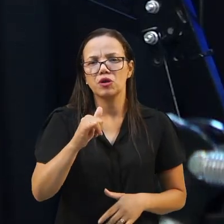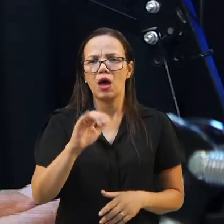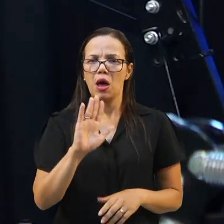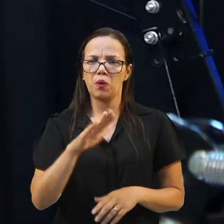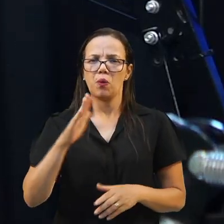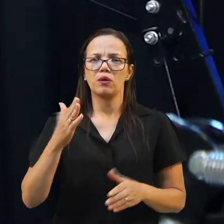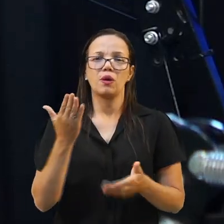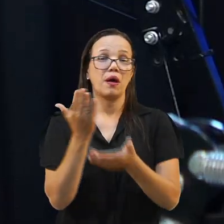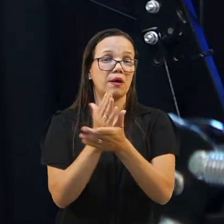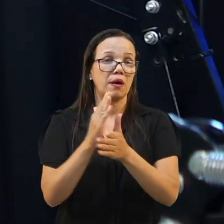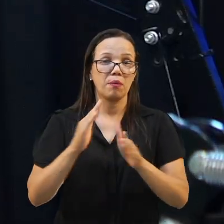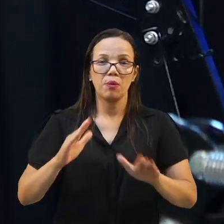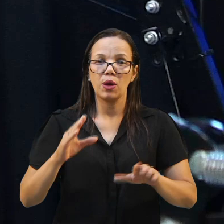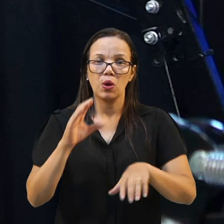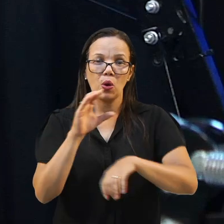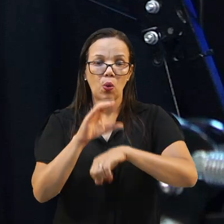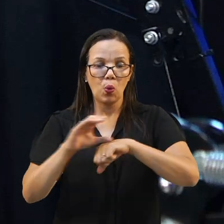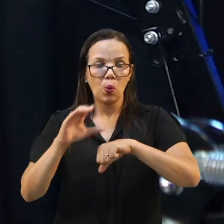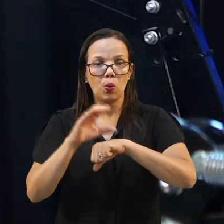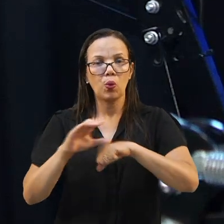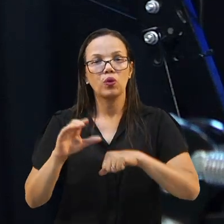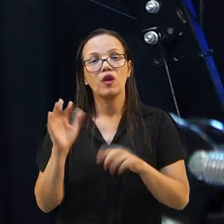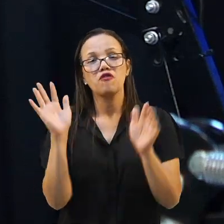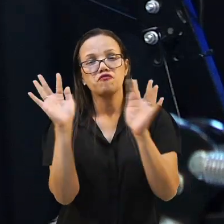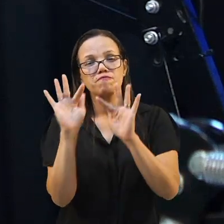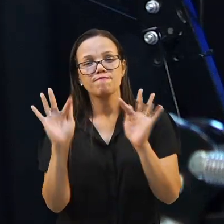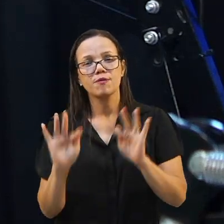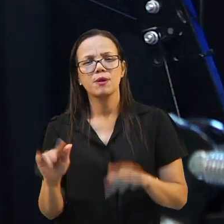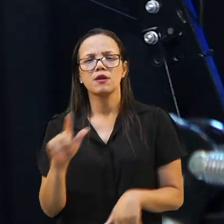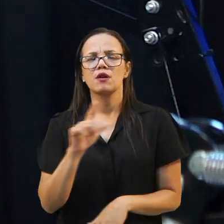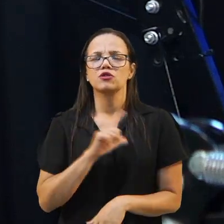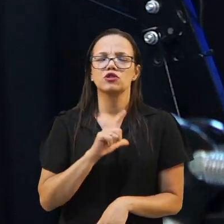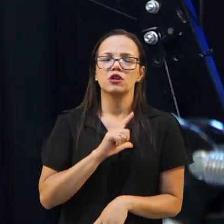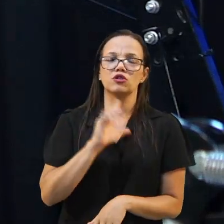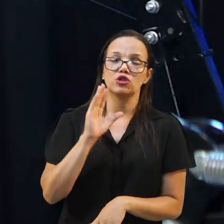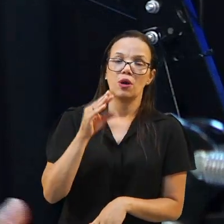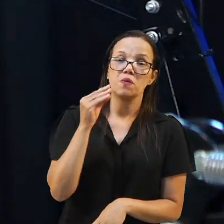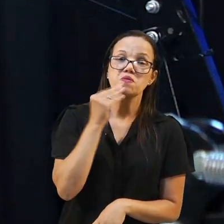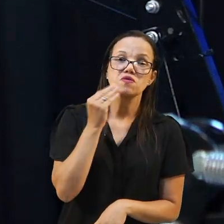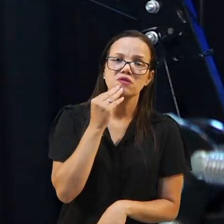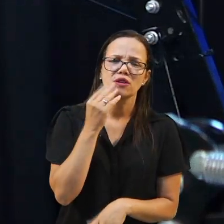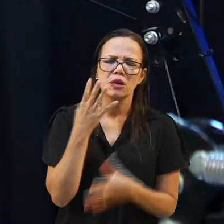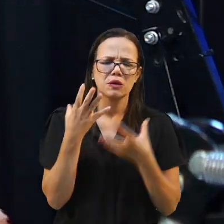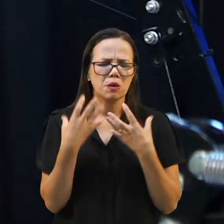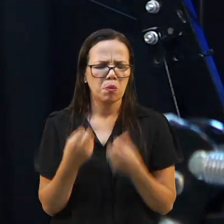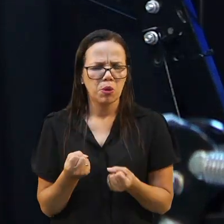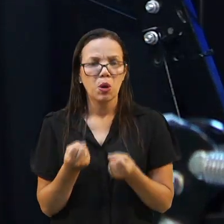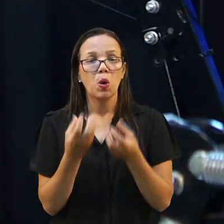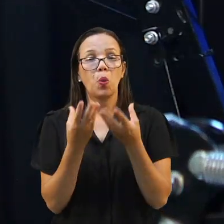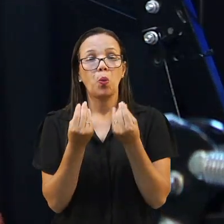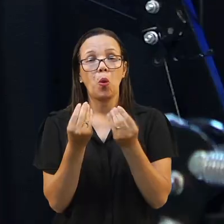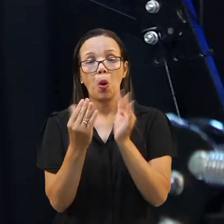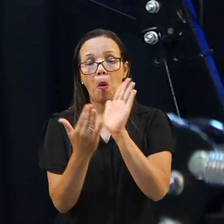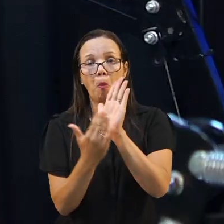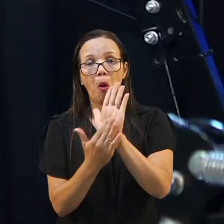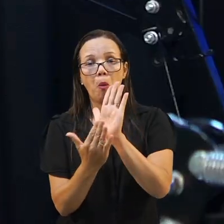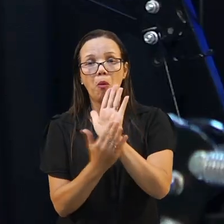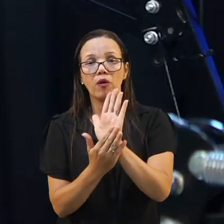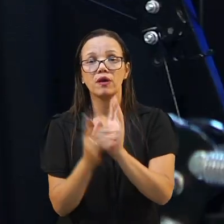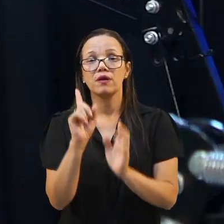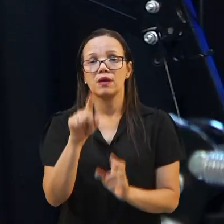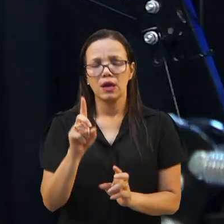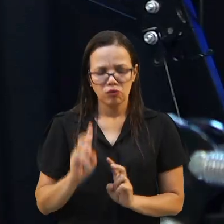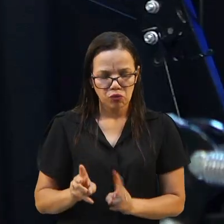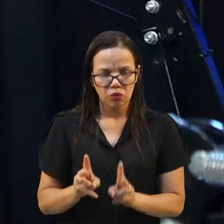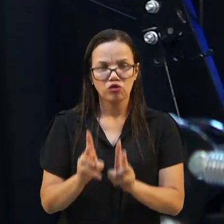felizmente, pelas oportunidades, eu recebi muitas propostas. Uma proposta inicial era de continuar